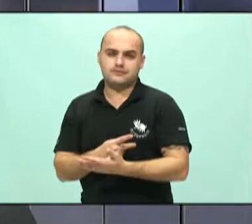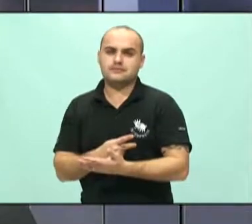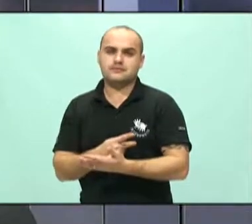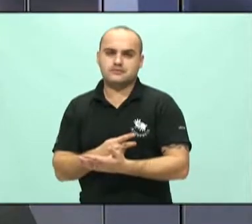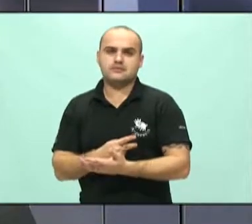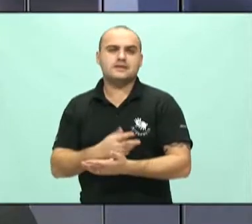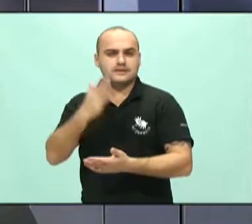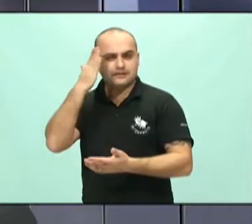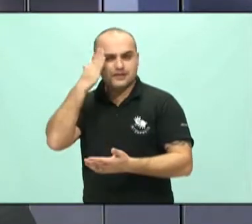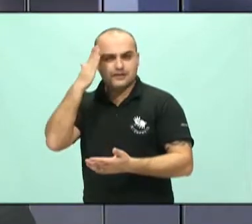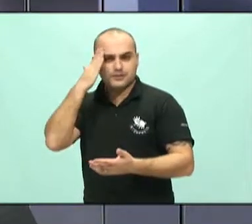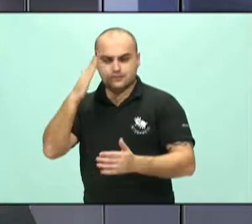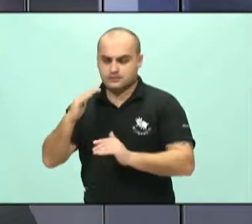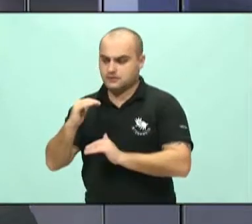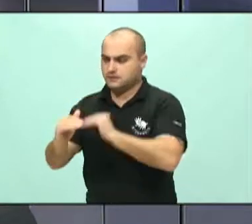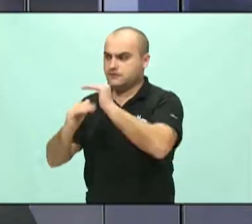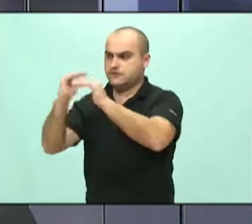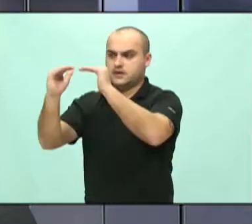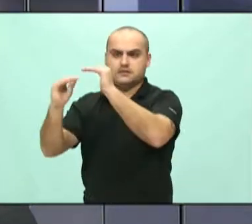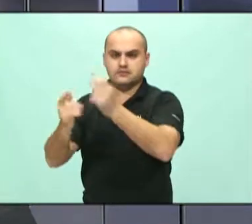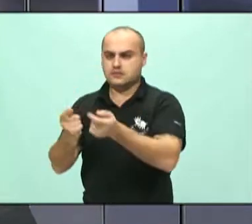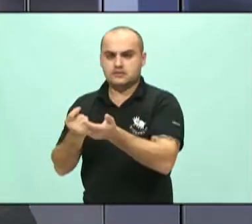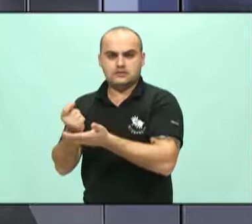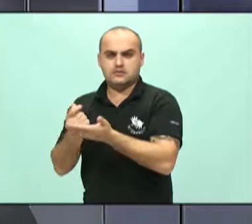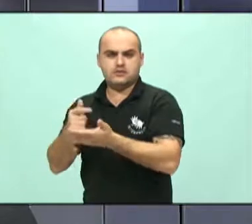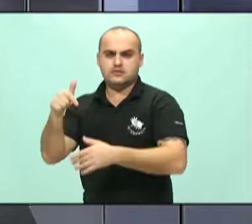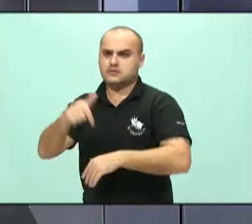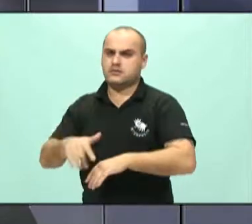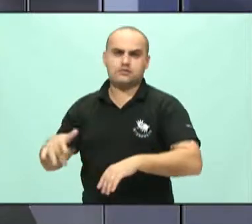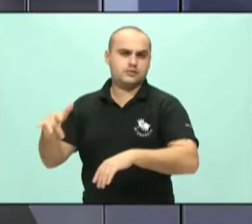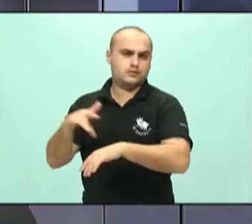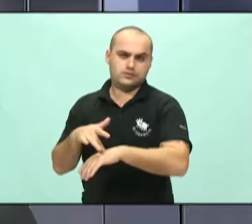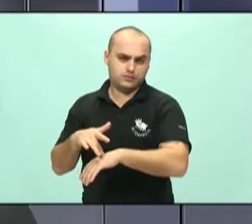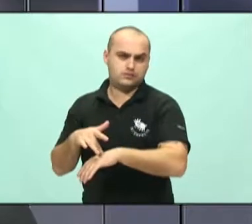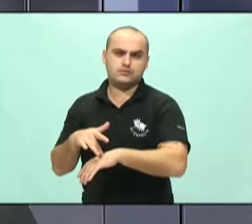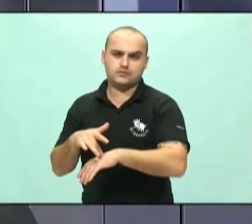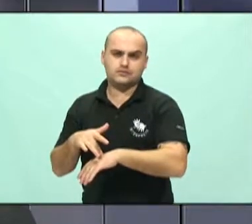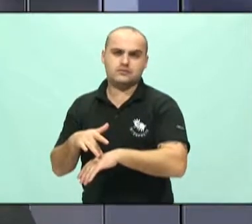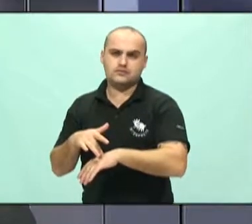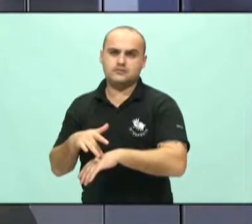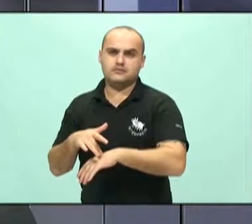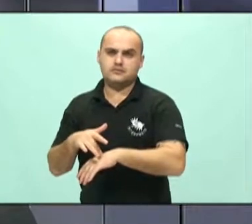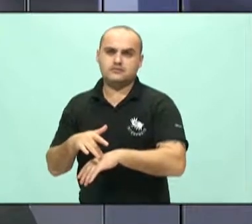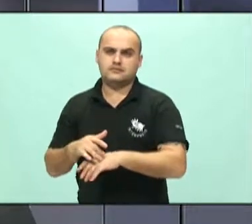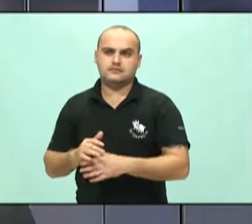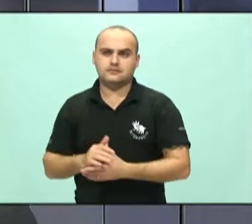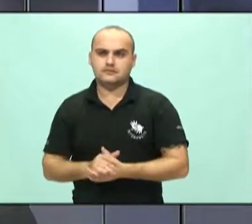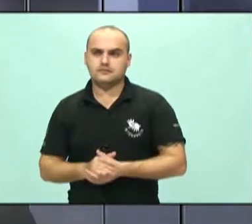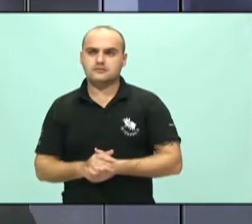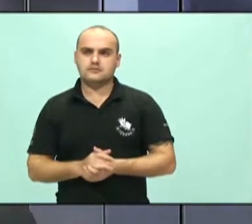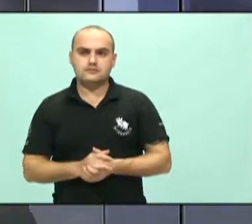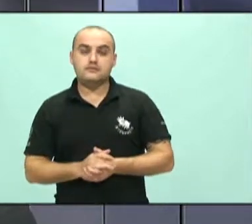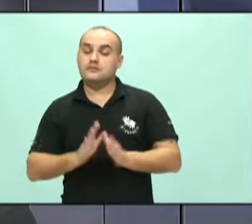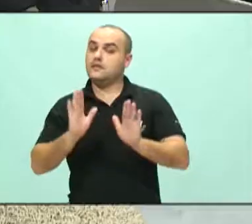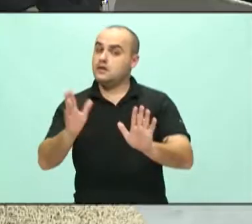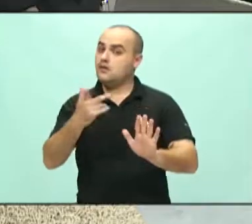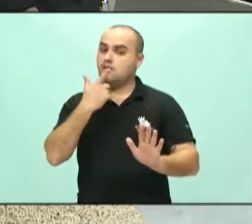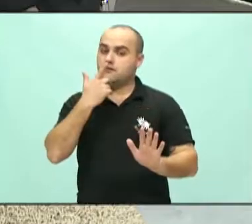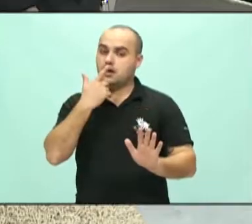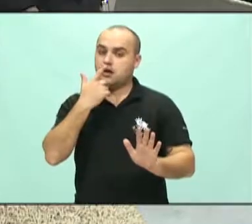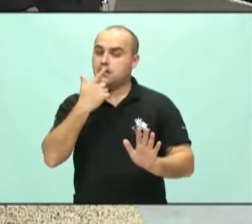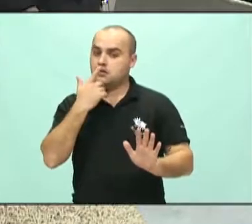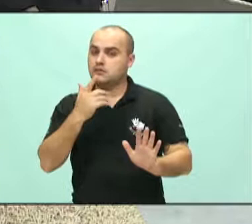pragmático do desenvolvimento econômico. É um absurdo sem tamanho. E falo isso sem nenhum